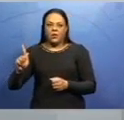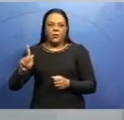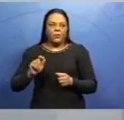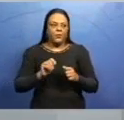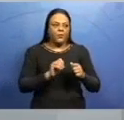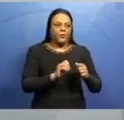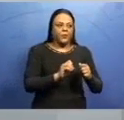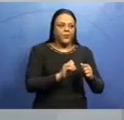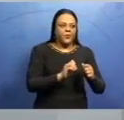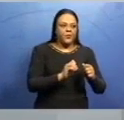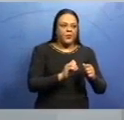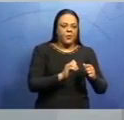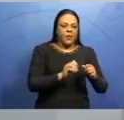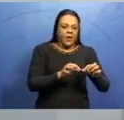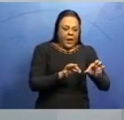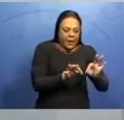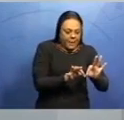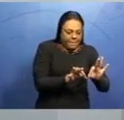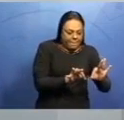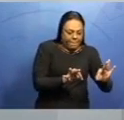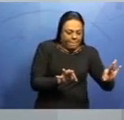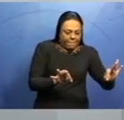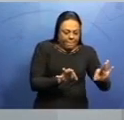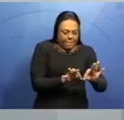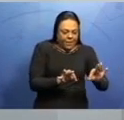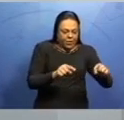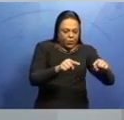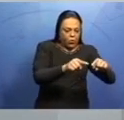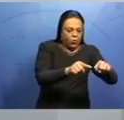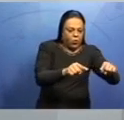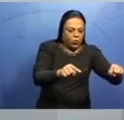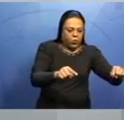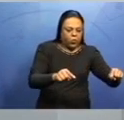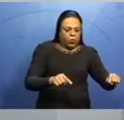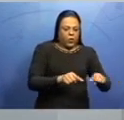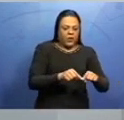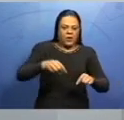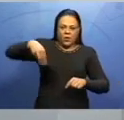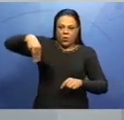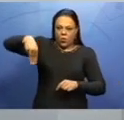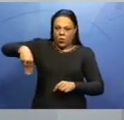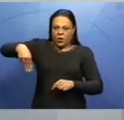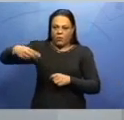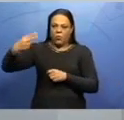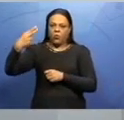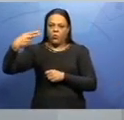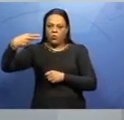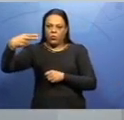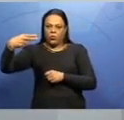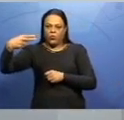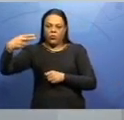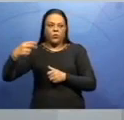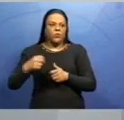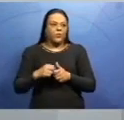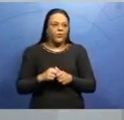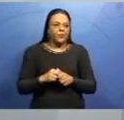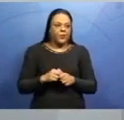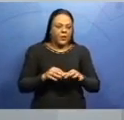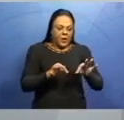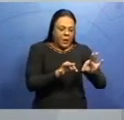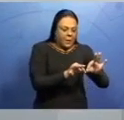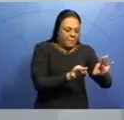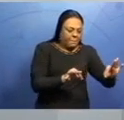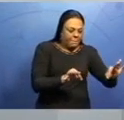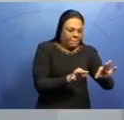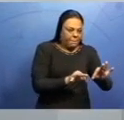área, né? Metro quadrado, o M com 2 em cima ali. Medidas, área, é o